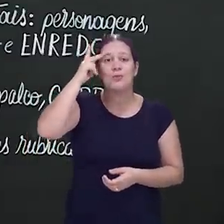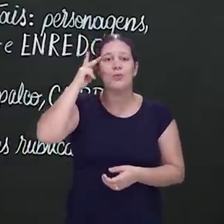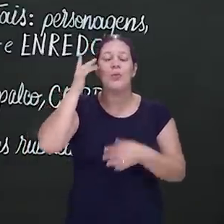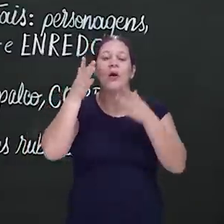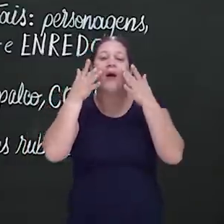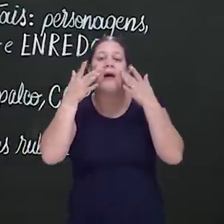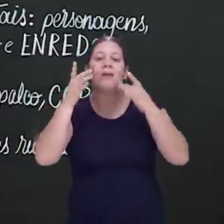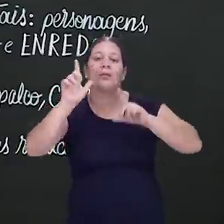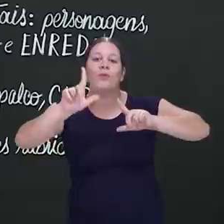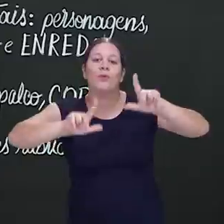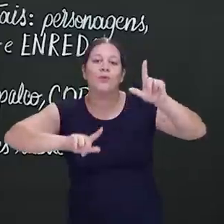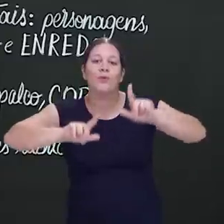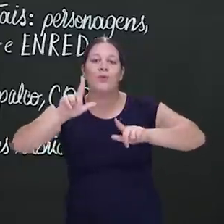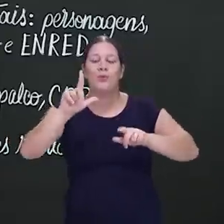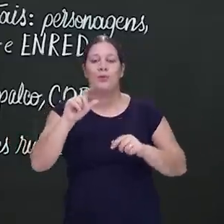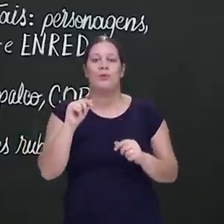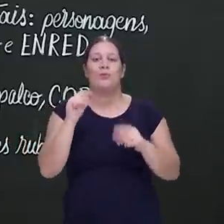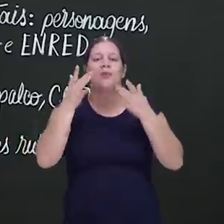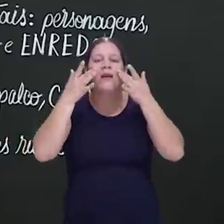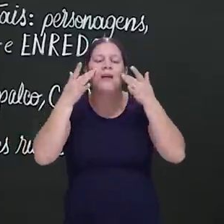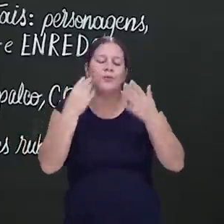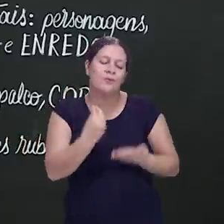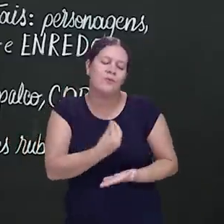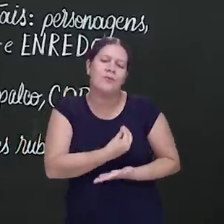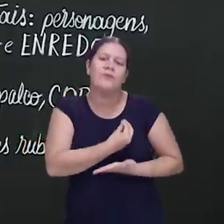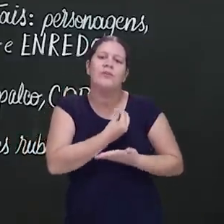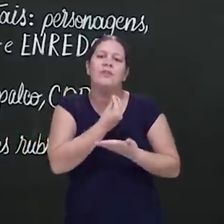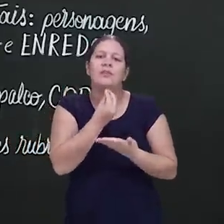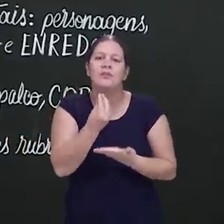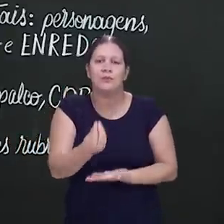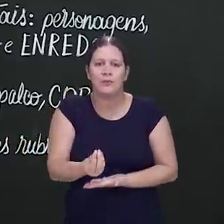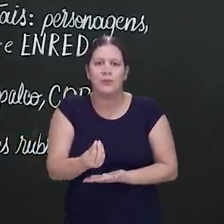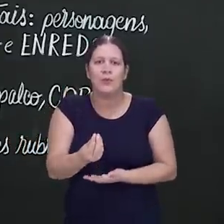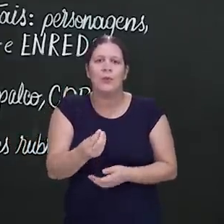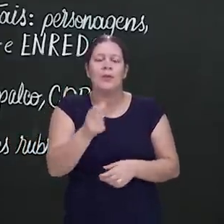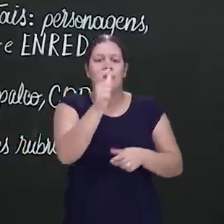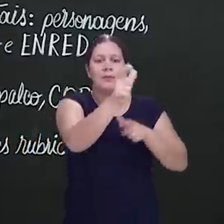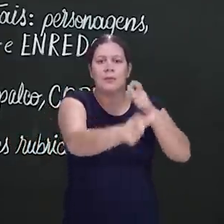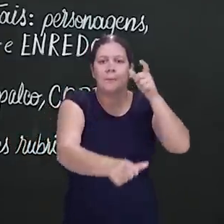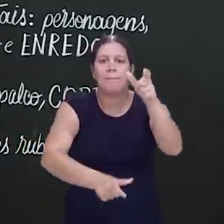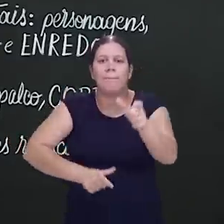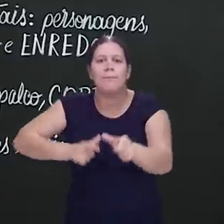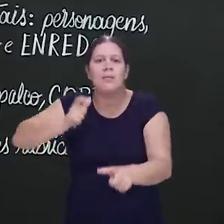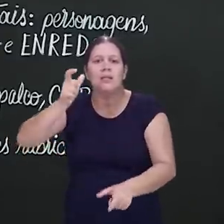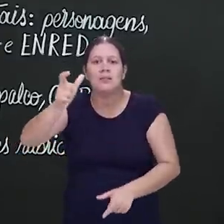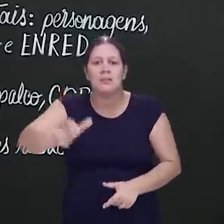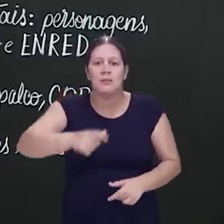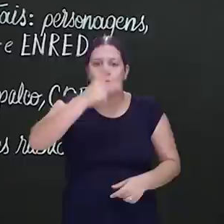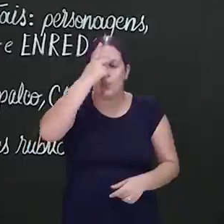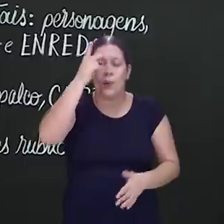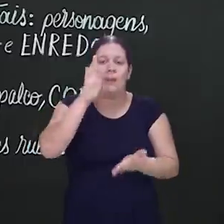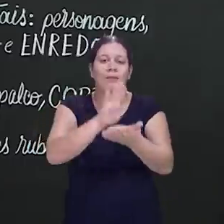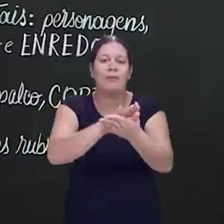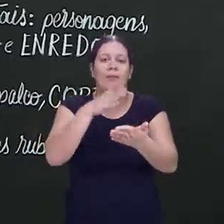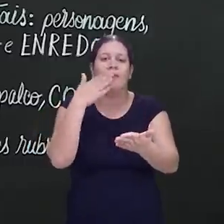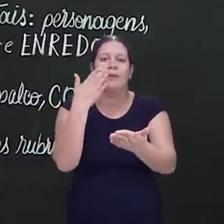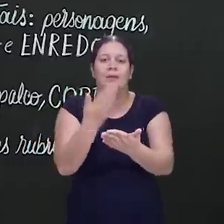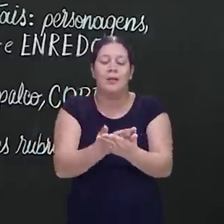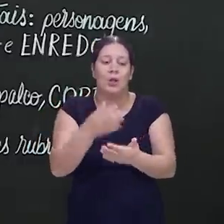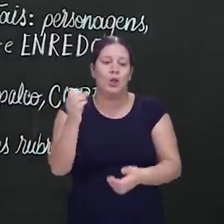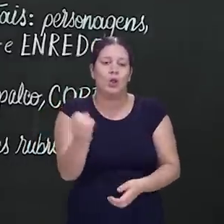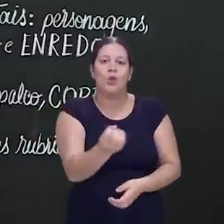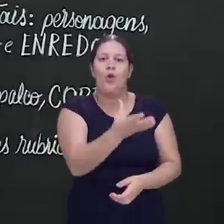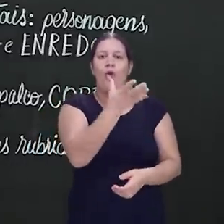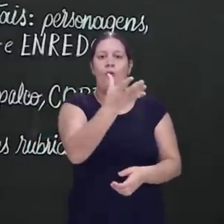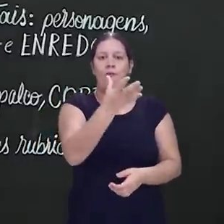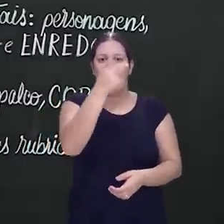isso que eu falei que o teatro é tão vivo, porque existe uma encenação de personagens, de pessoas que interpretam novas